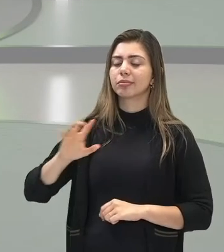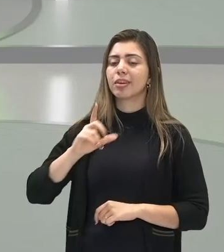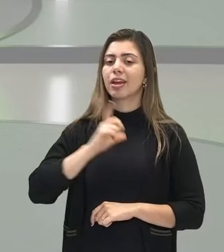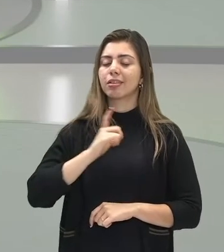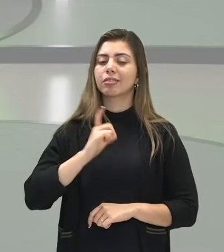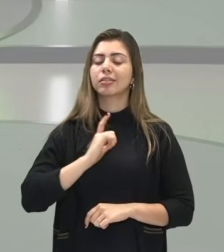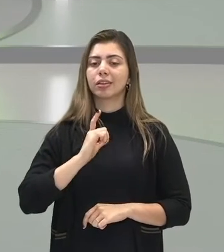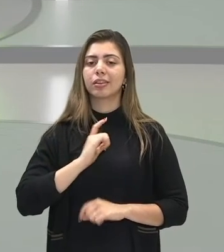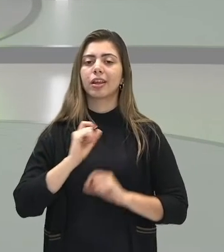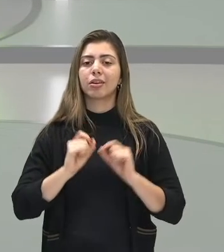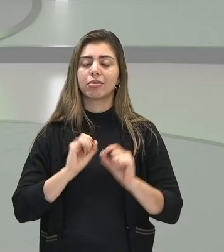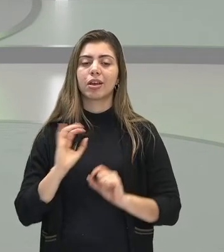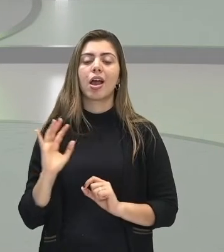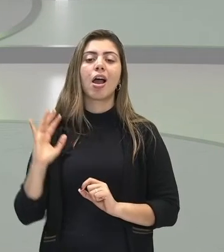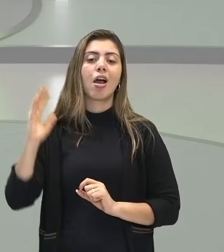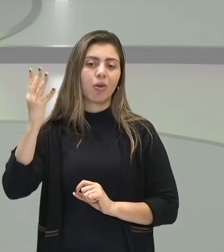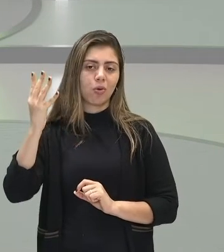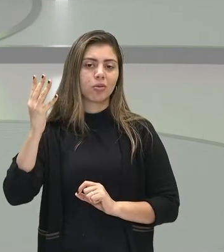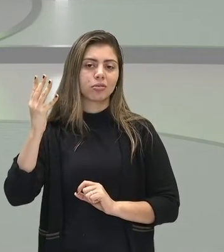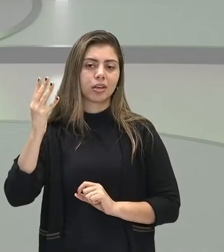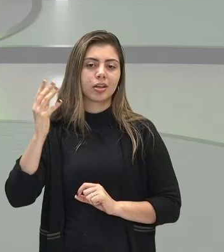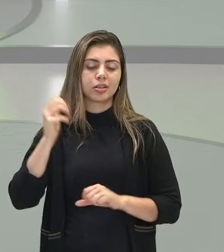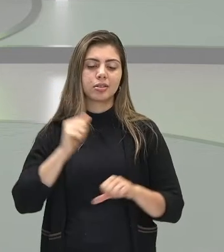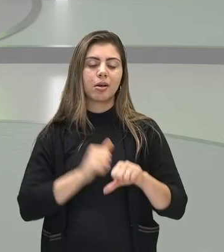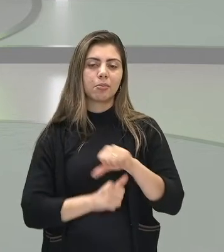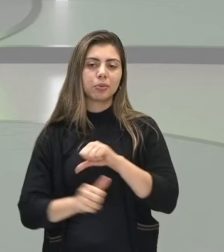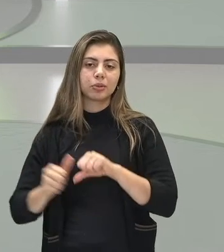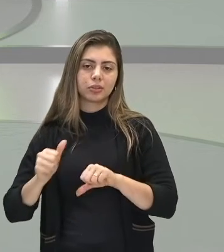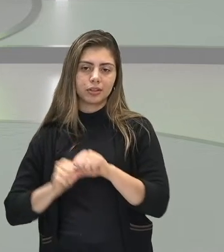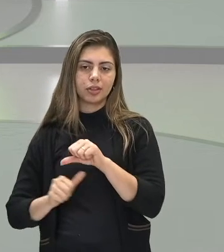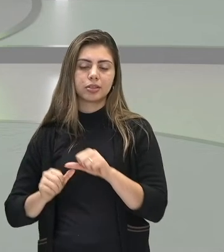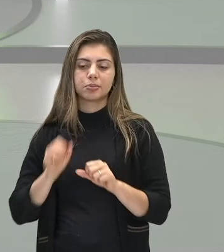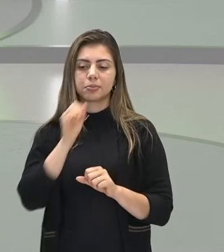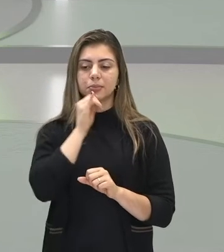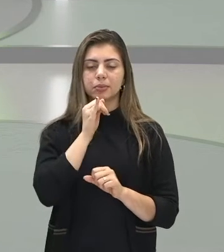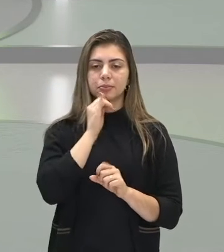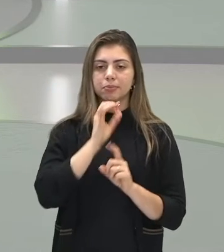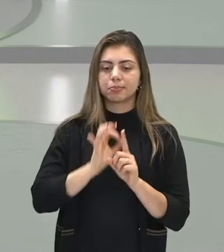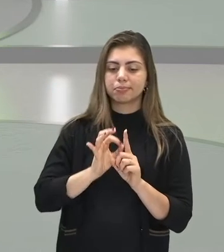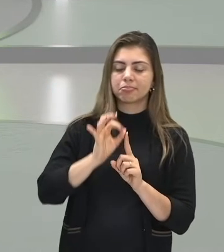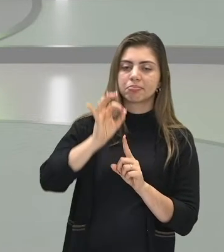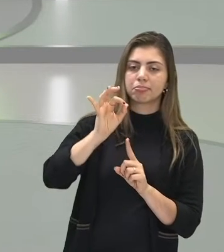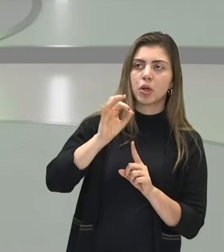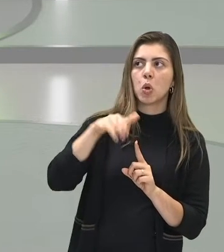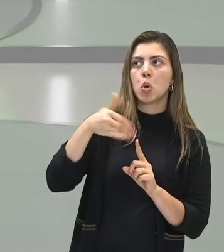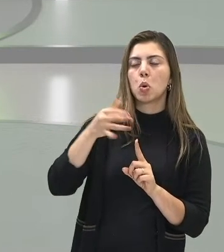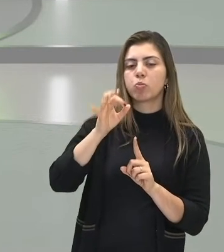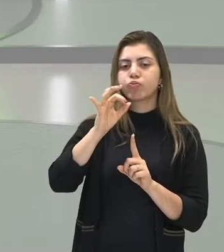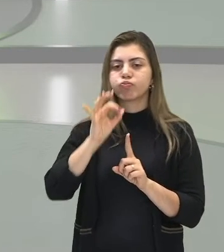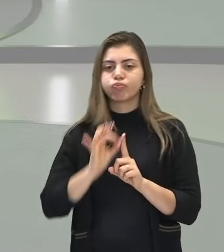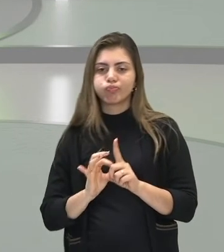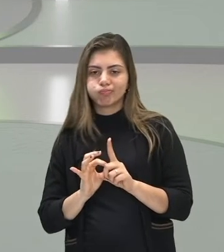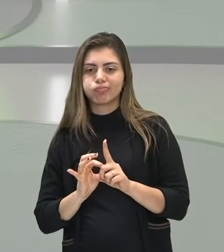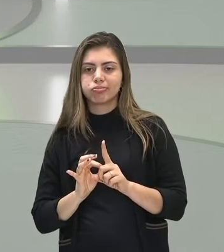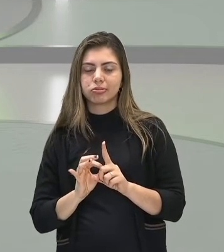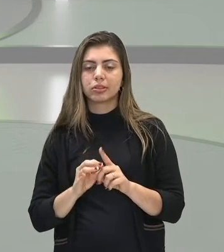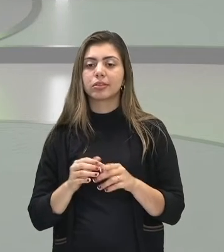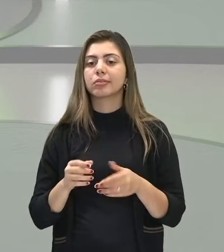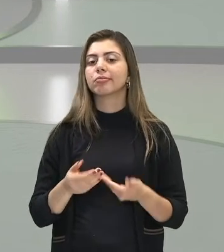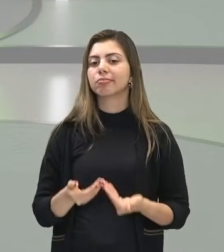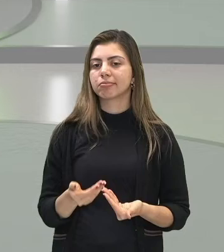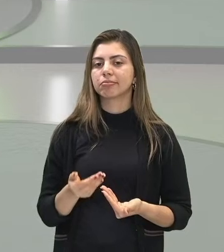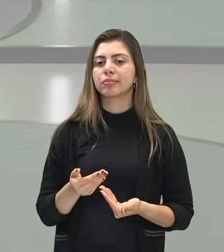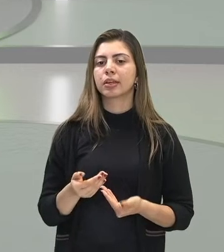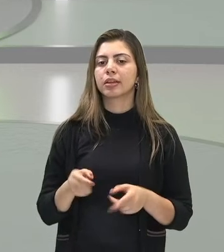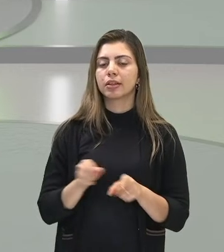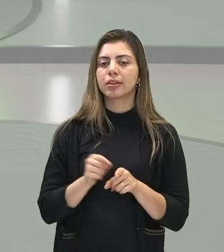processos que ocorrem com aumento, com a temperatura, com a perda e com